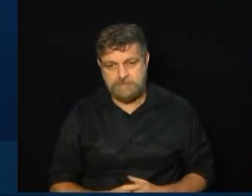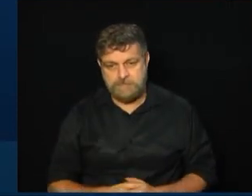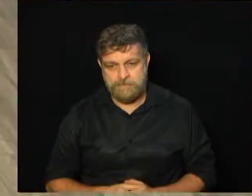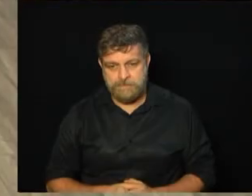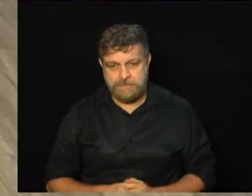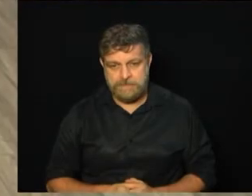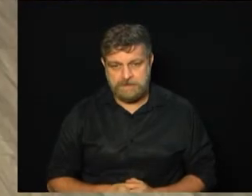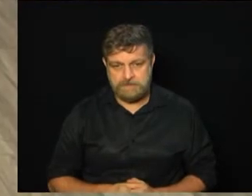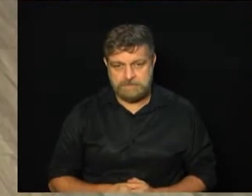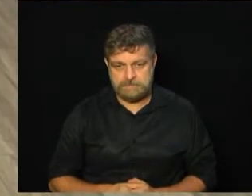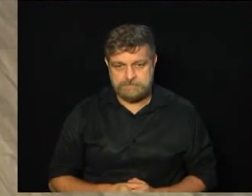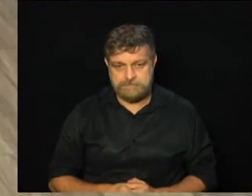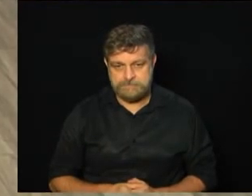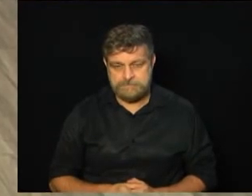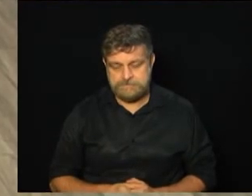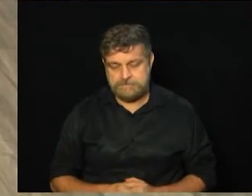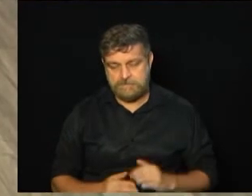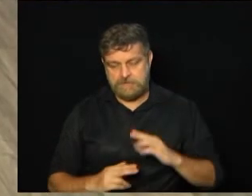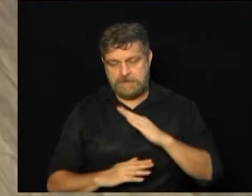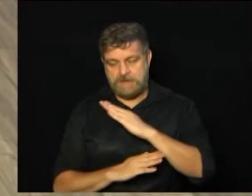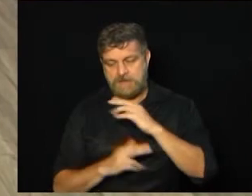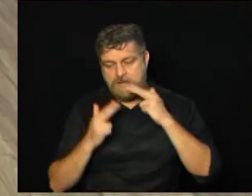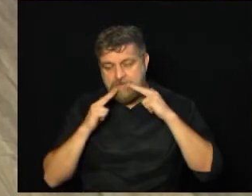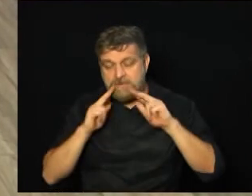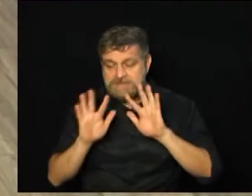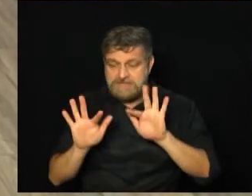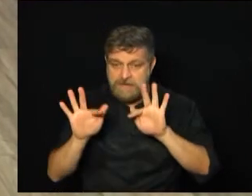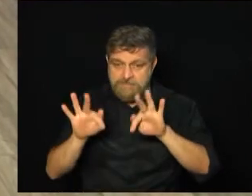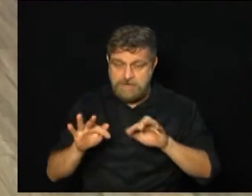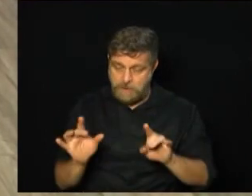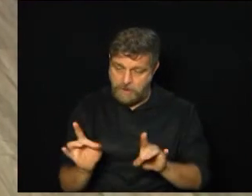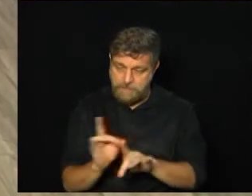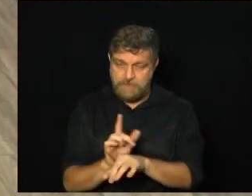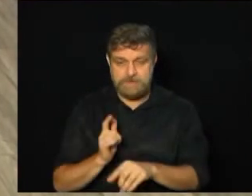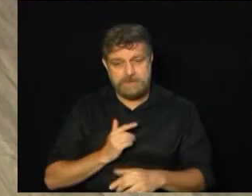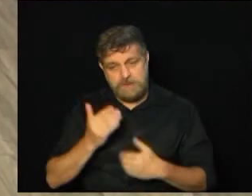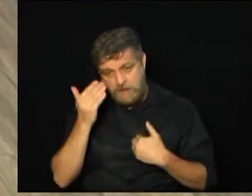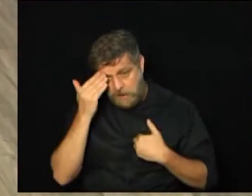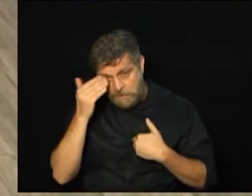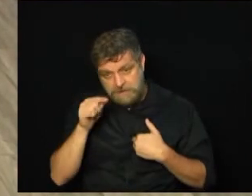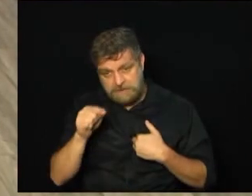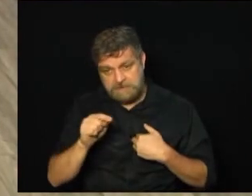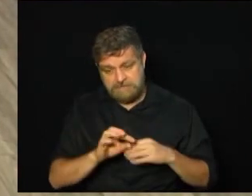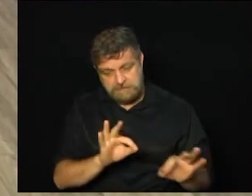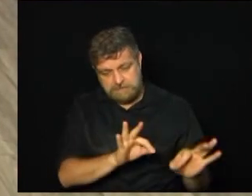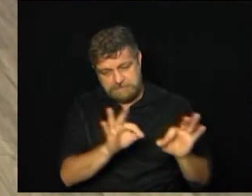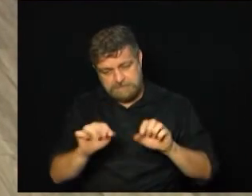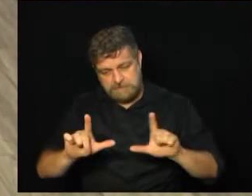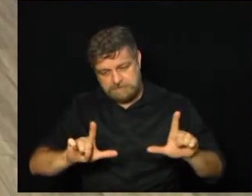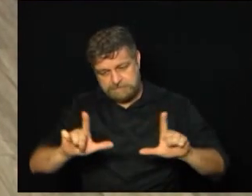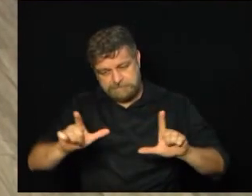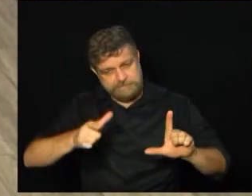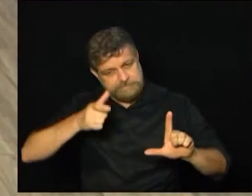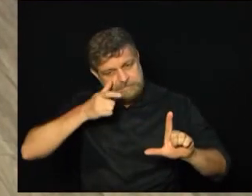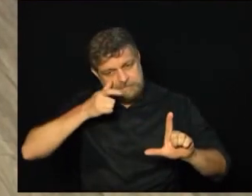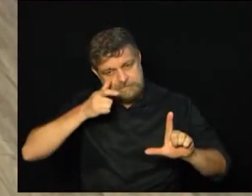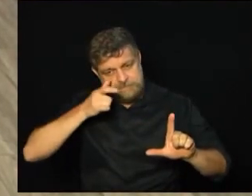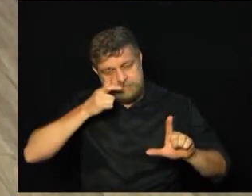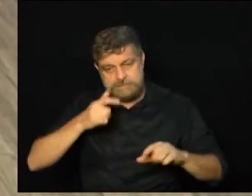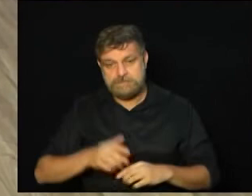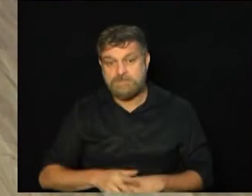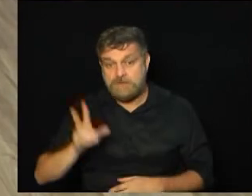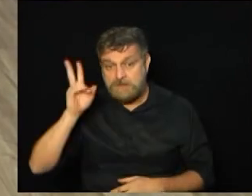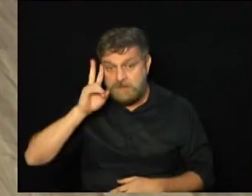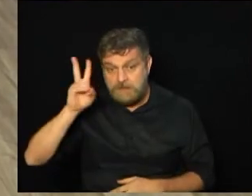Campinas. O Câmara Notícia fica por aqui. Muito obrigado pela sua companhia, pela sua audiência.